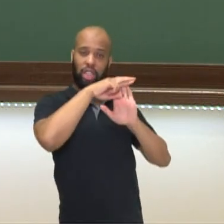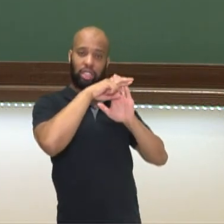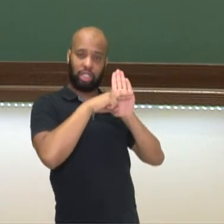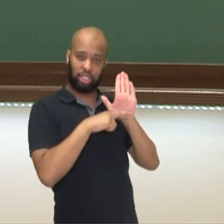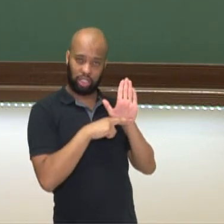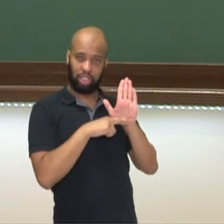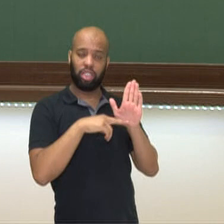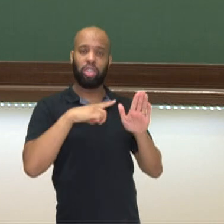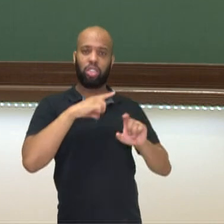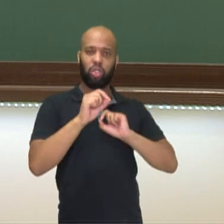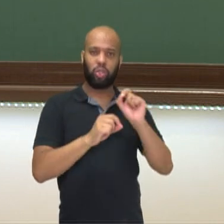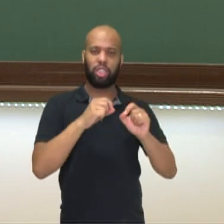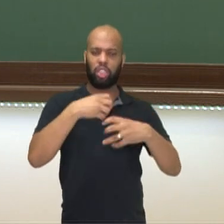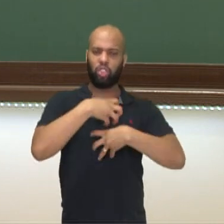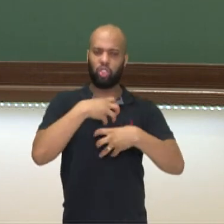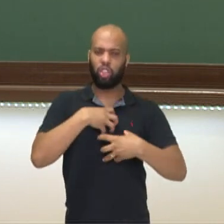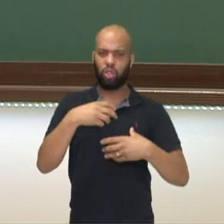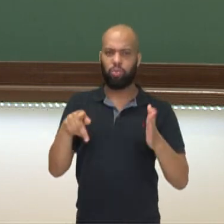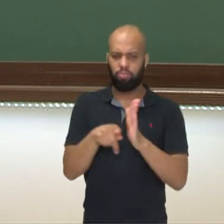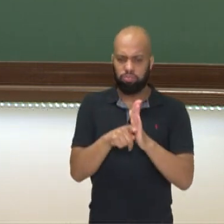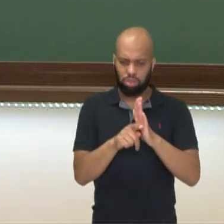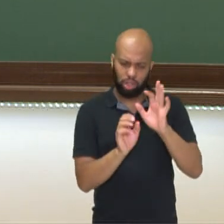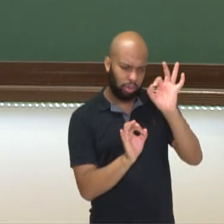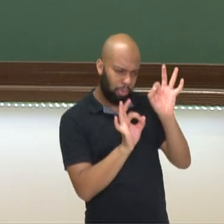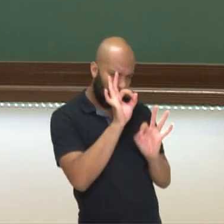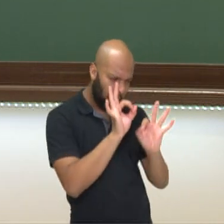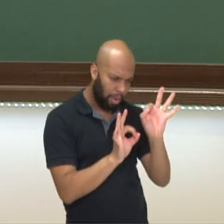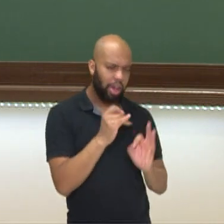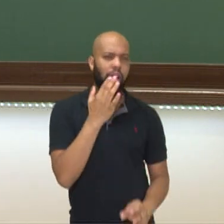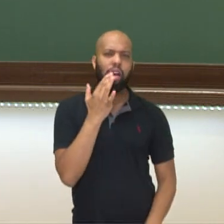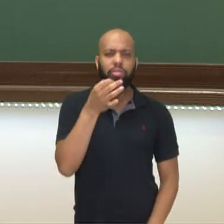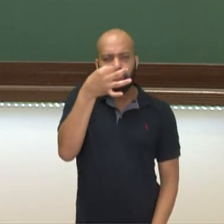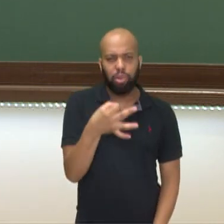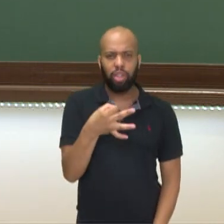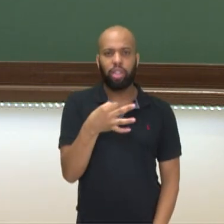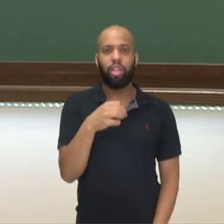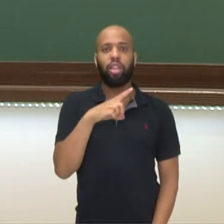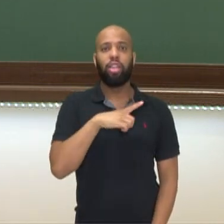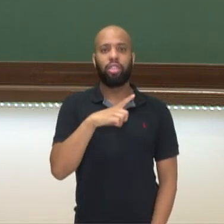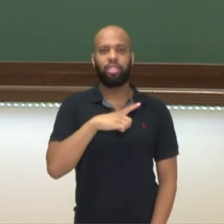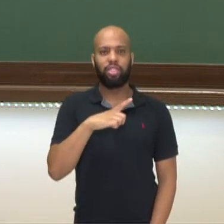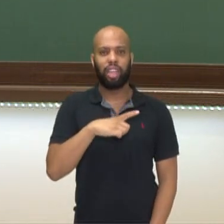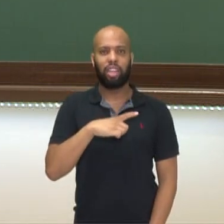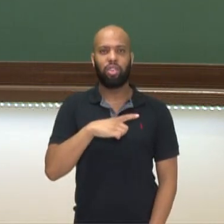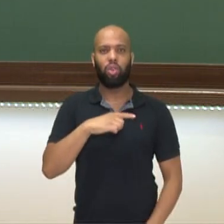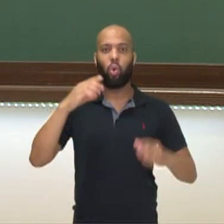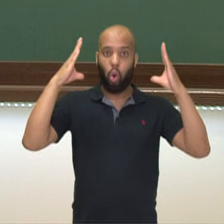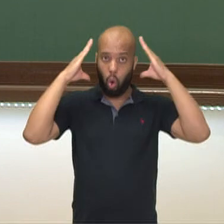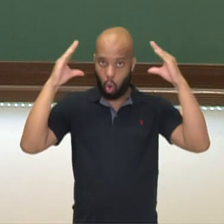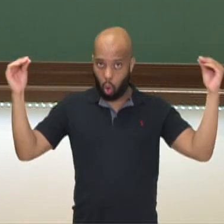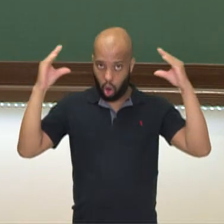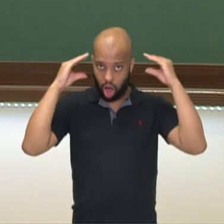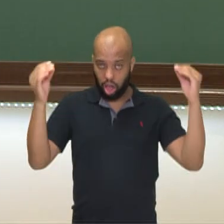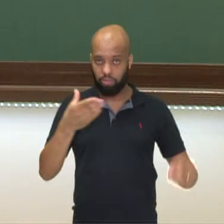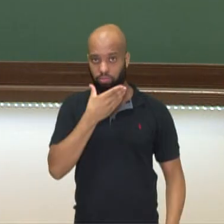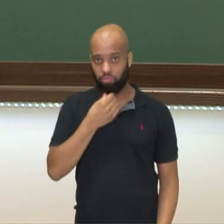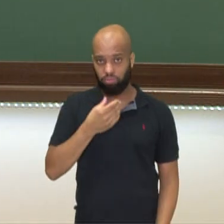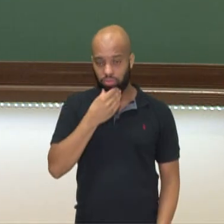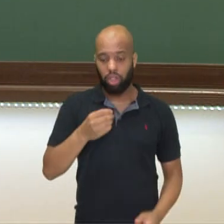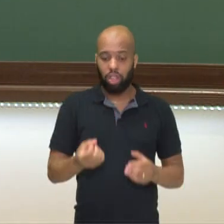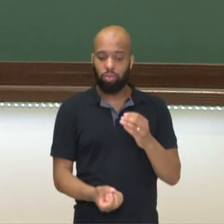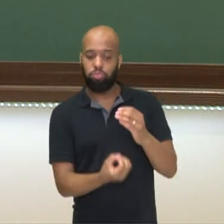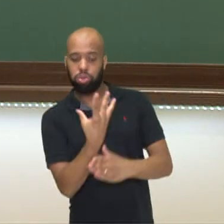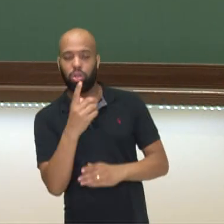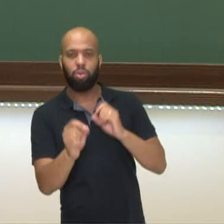regras de proporção de determinados tipos de cores. E daí veio um holandês chamado Edvard Munch e ele criou